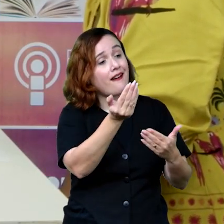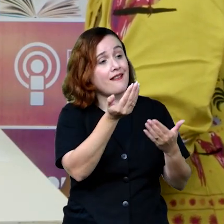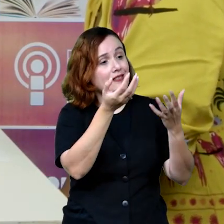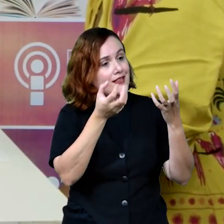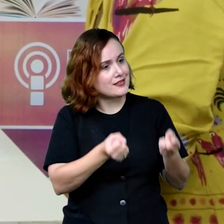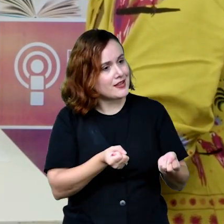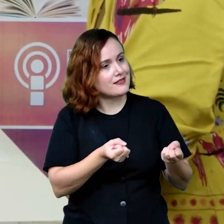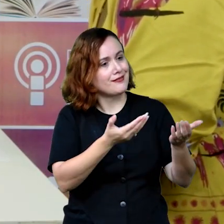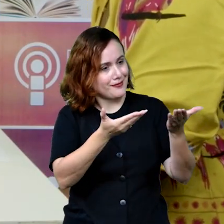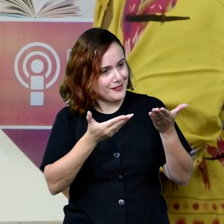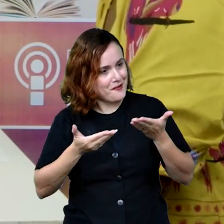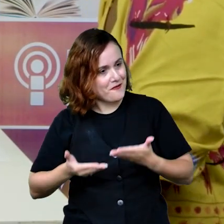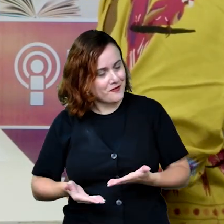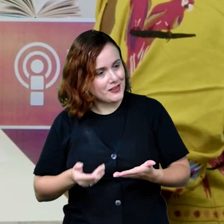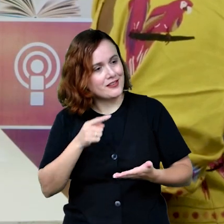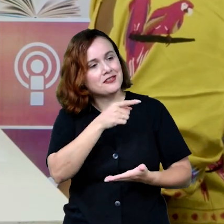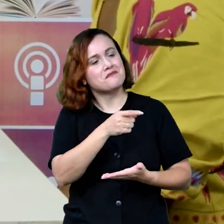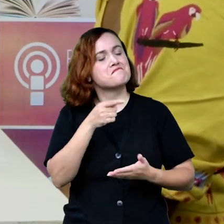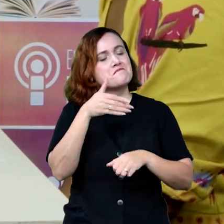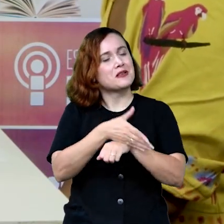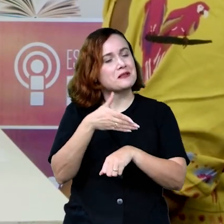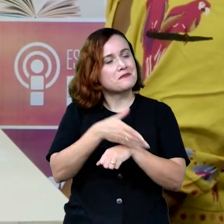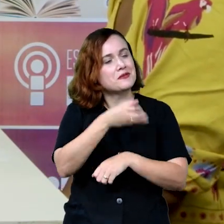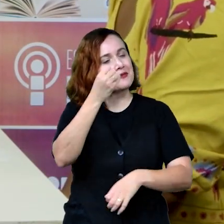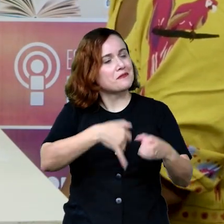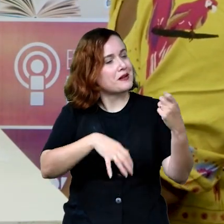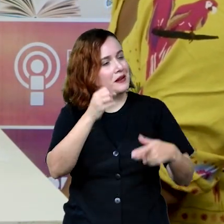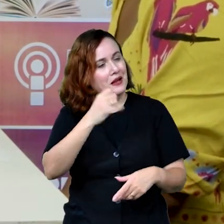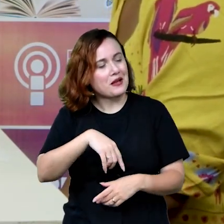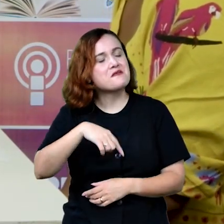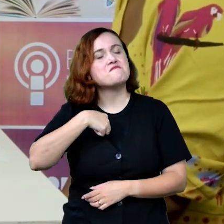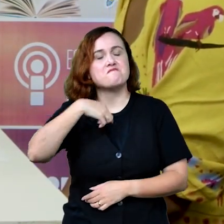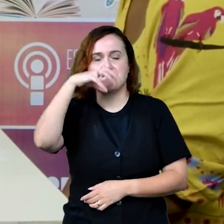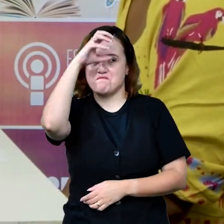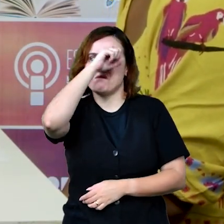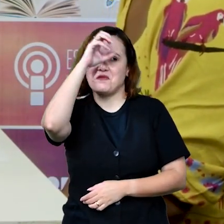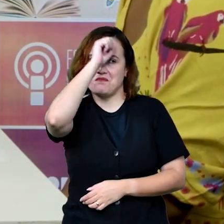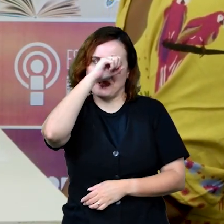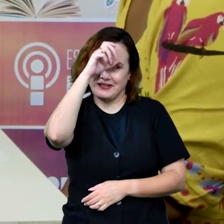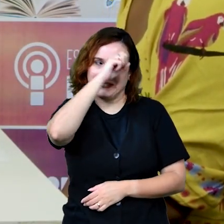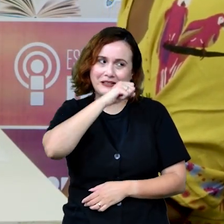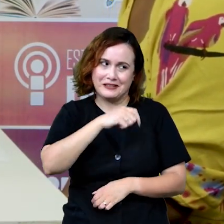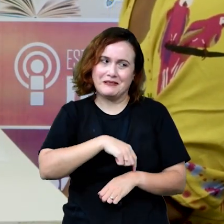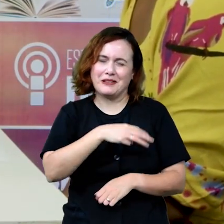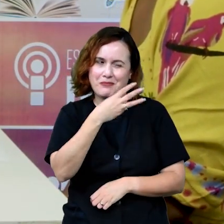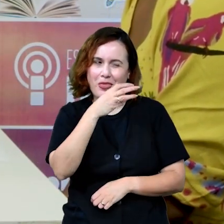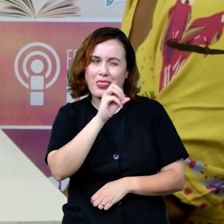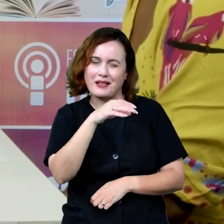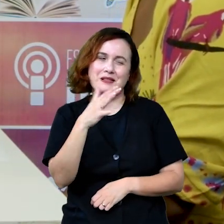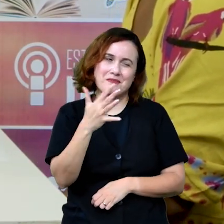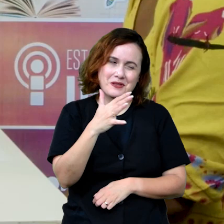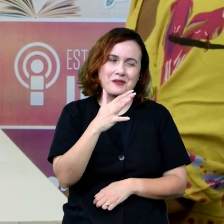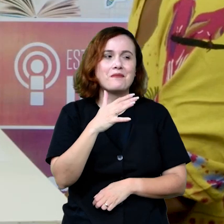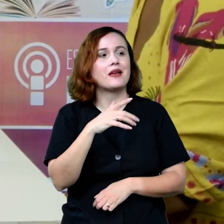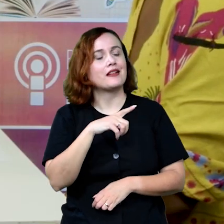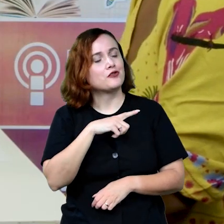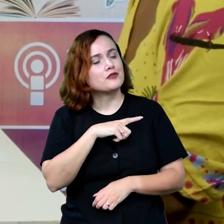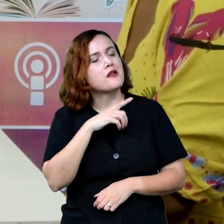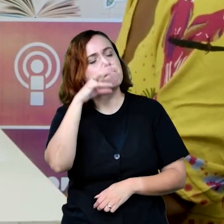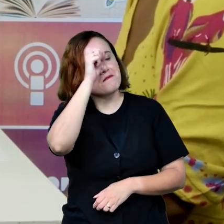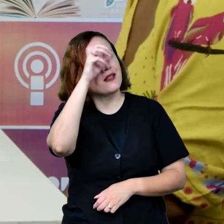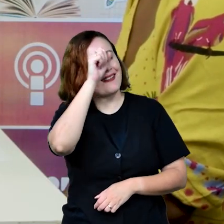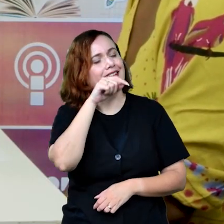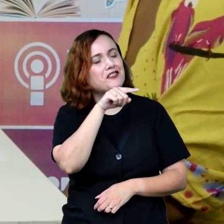convite, primeiramente, e ter contribuído tanto. Foi muito bom. Aprendi muito com você nesses 30 minutos que devem ter